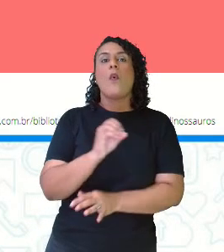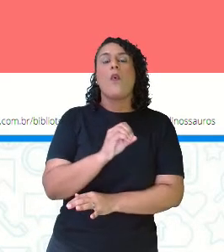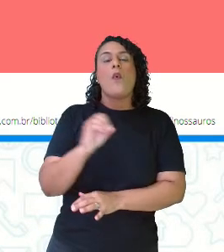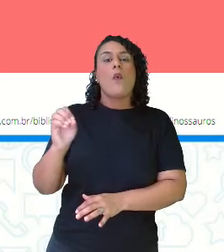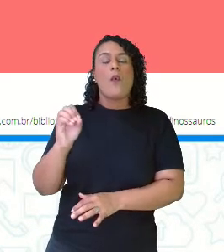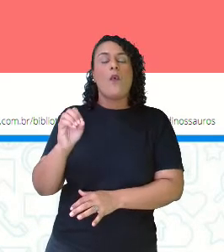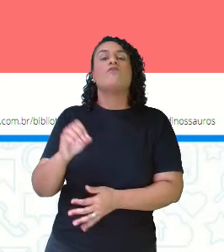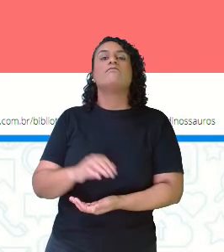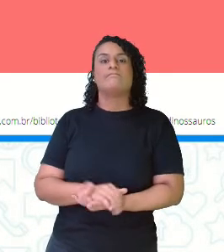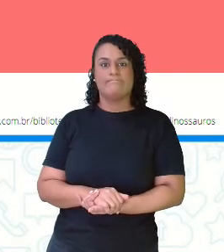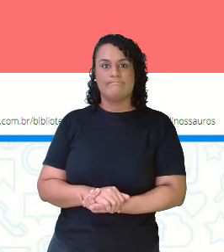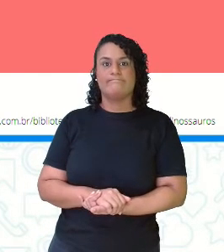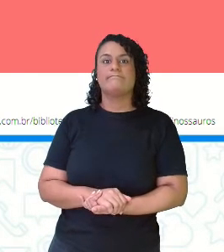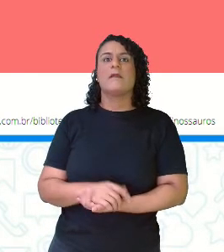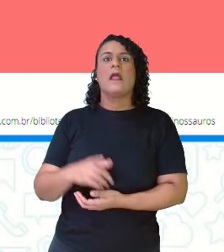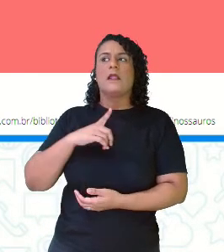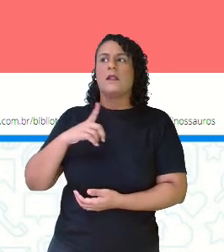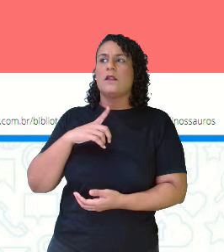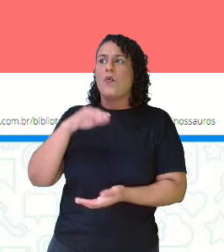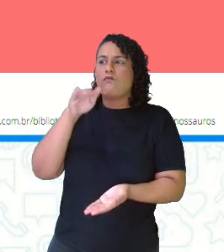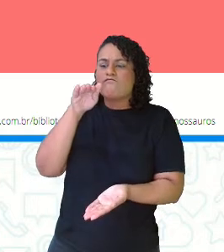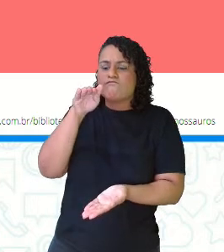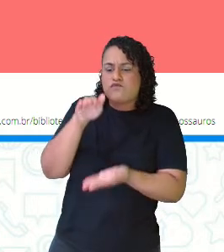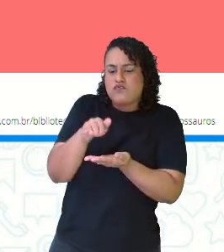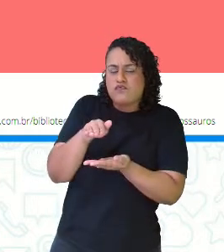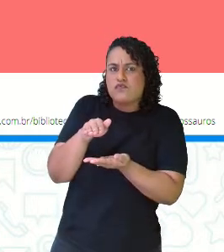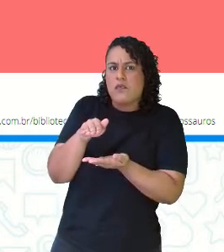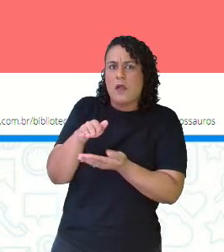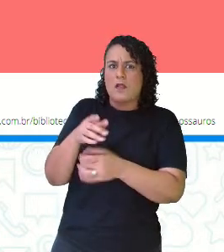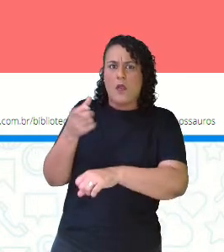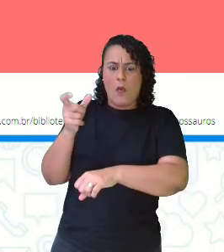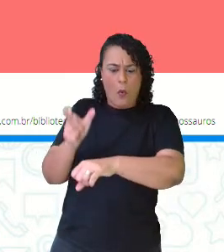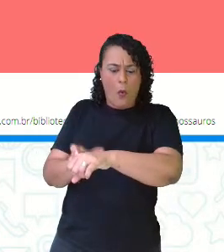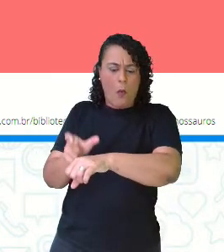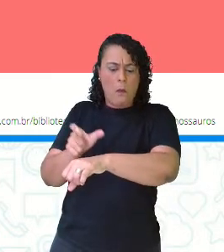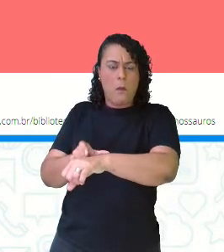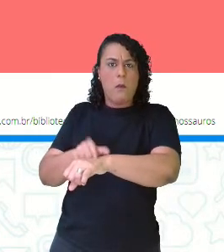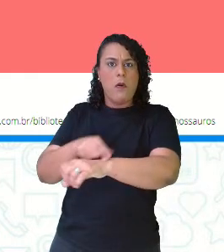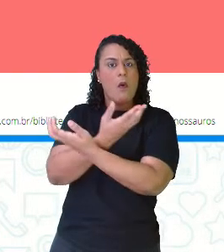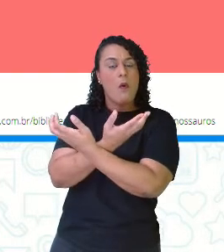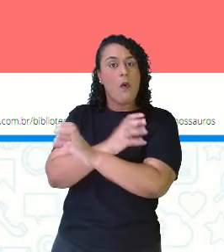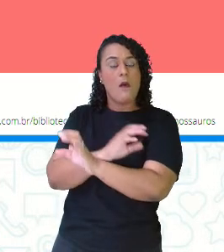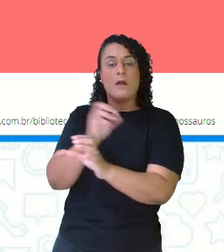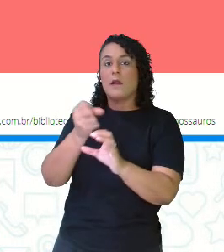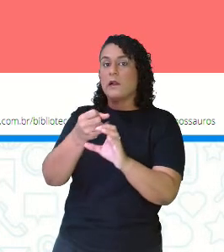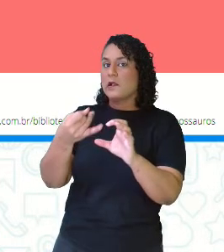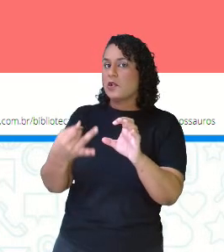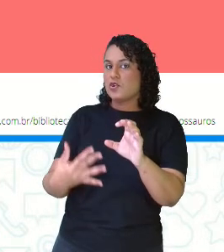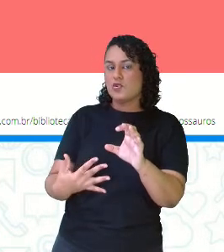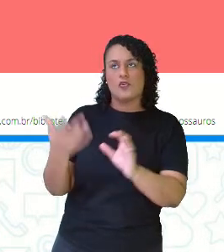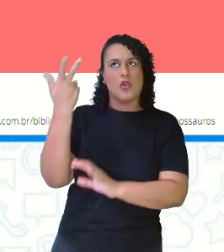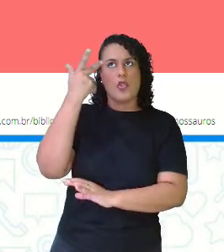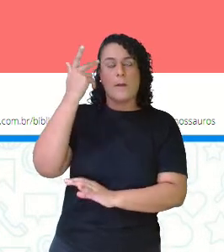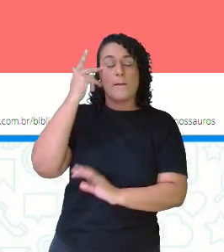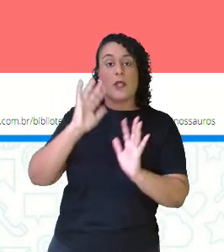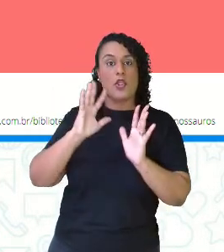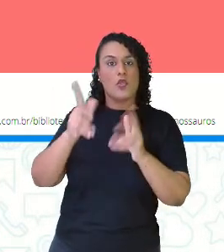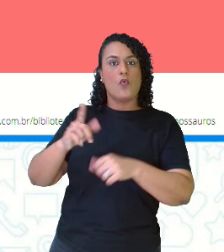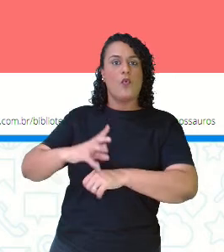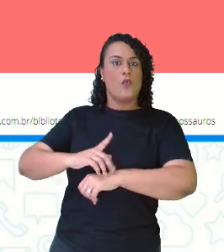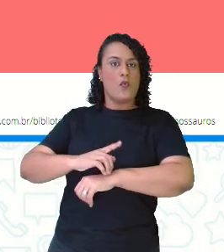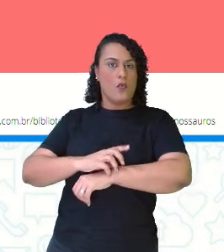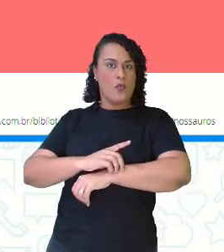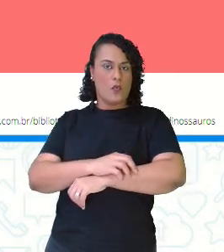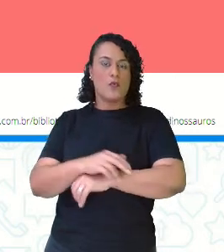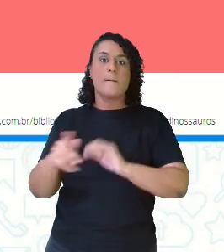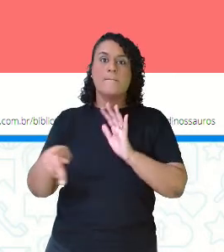do Norte, tinha um corpo achatado e revestido por placas ósseas, características comuns em todos os dinossauros